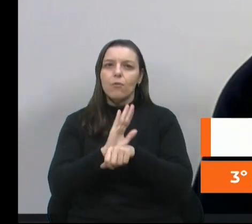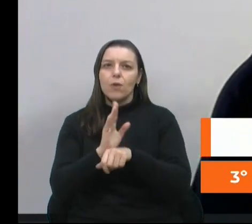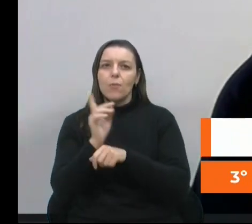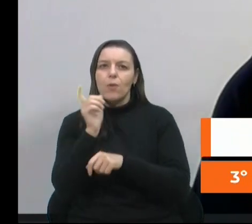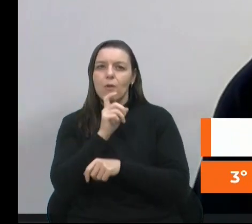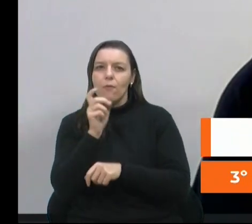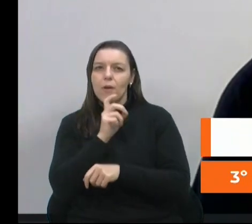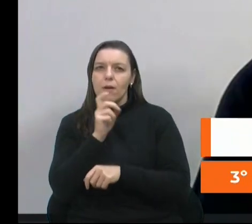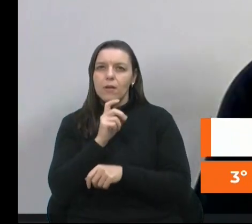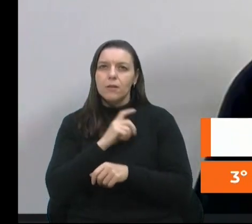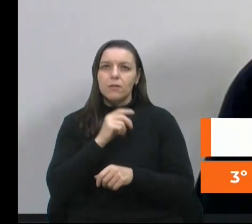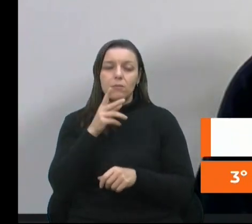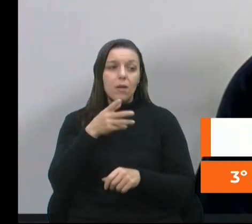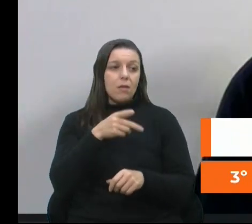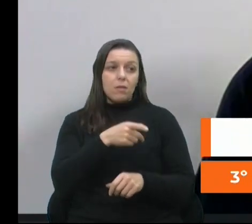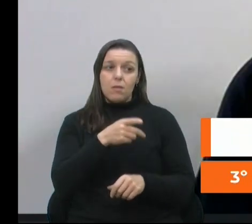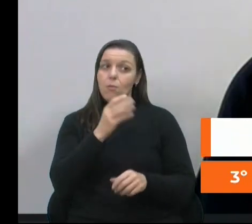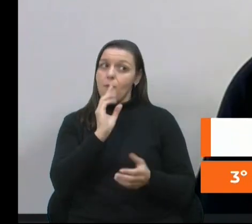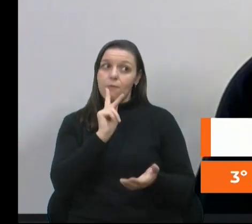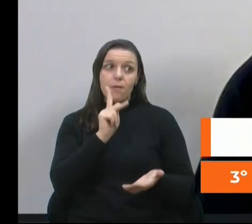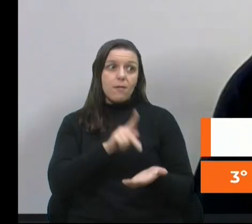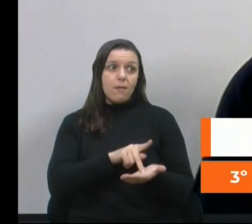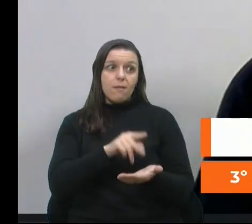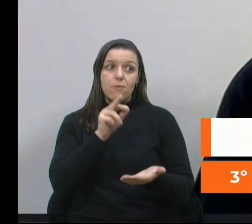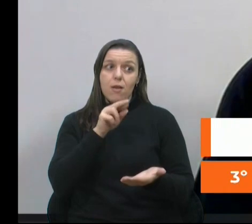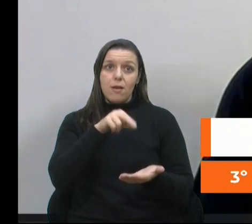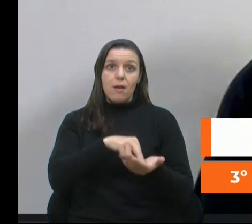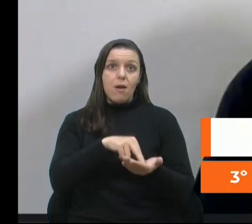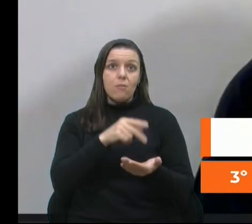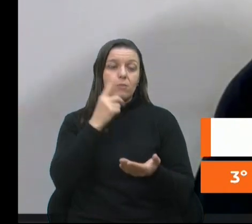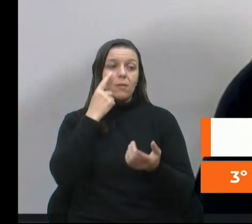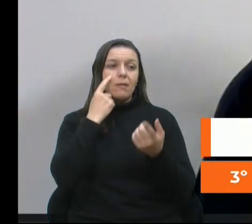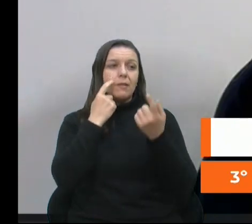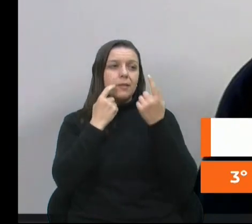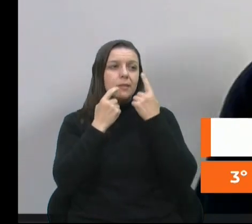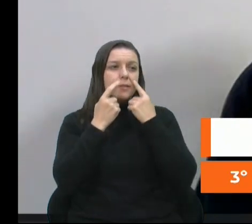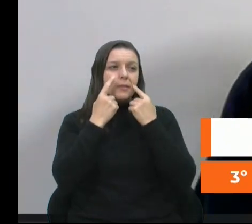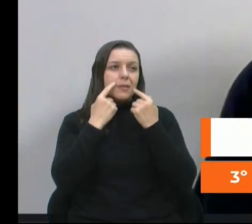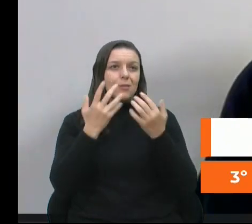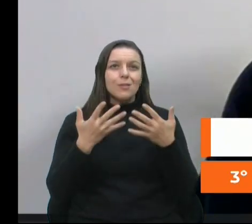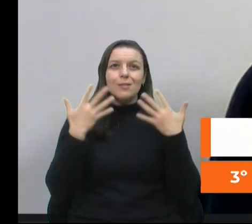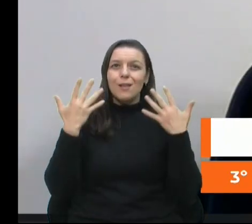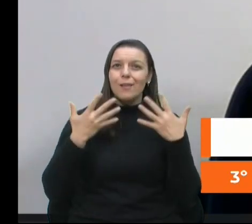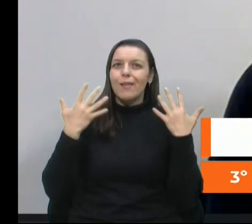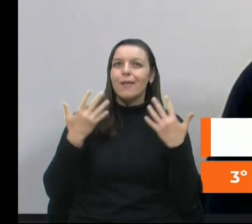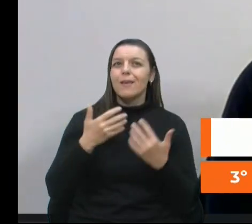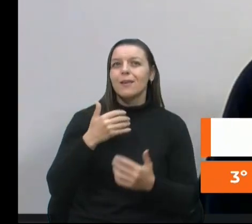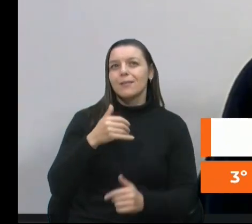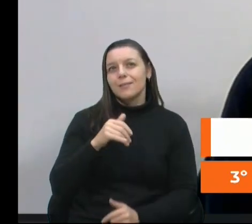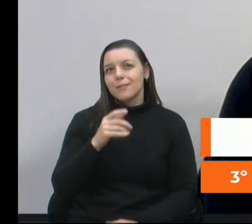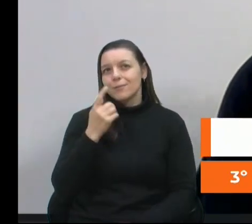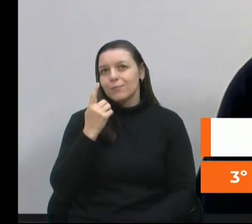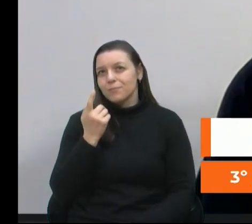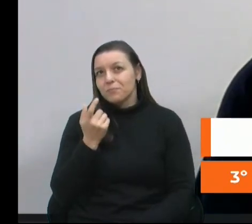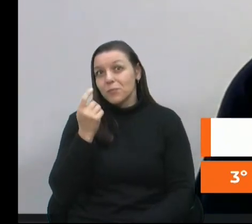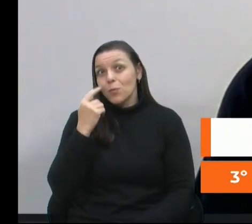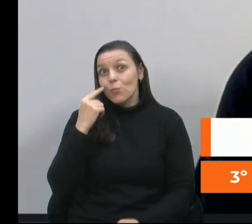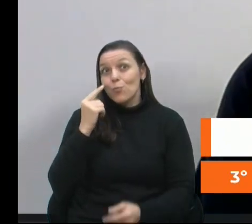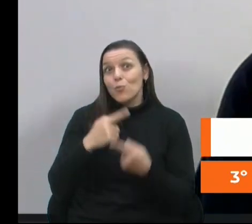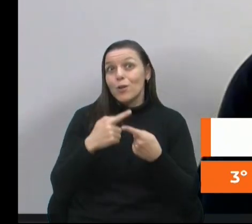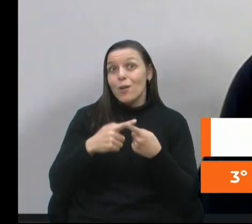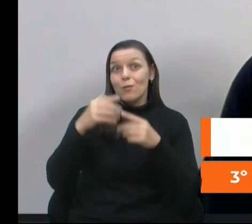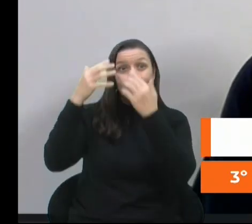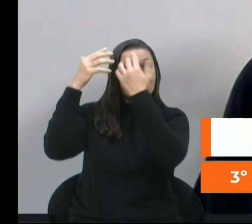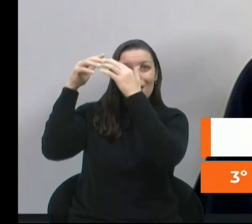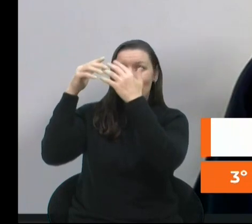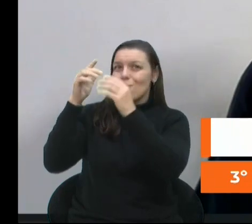uma coisa totalmente fictícia, mas você se apega, você se emociona, você se alegra, você chora. O teu cérebro,